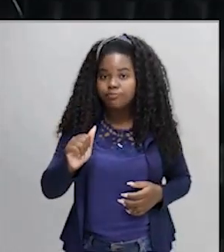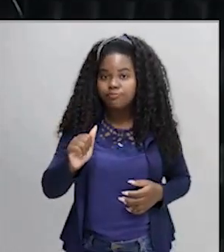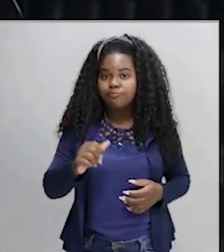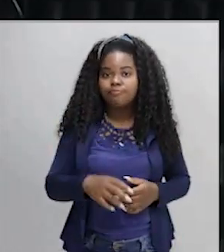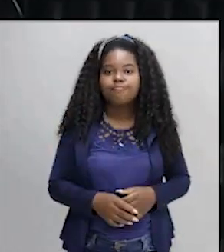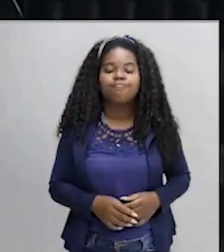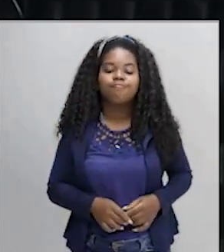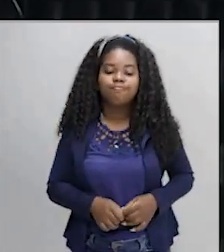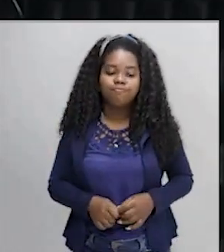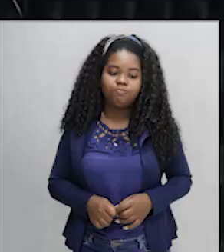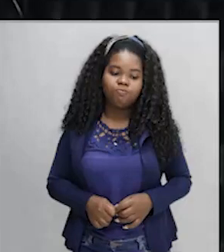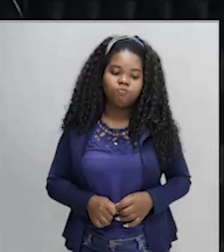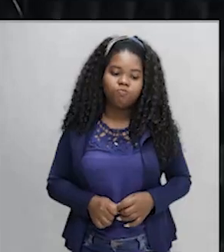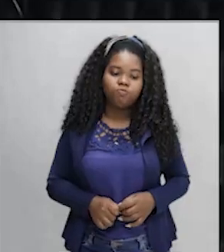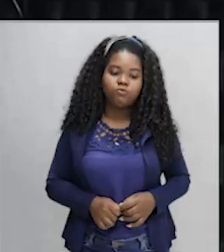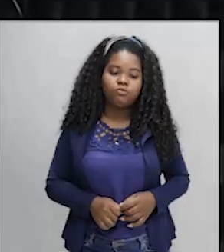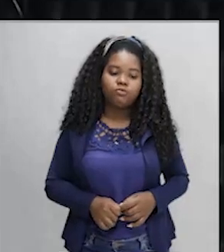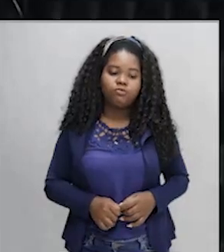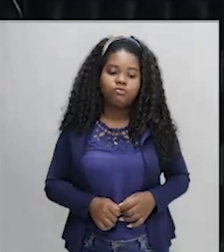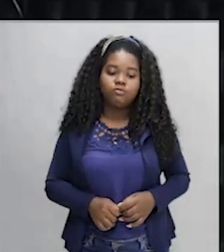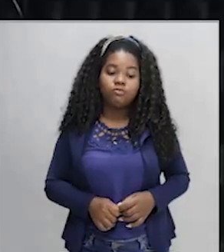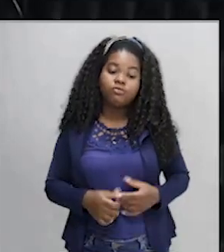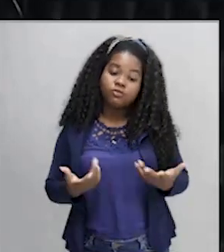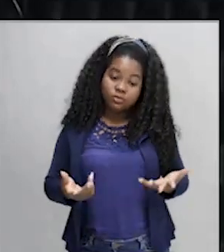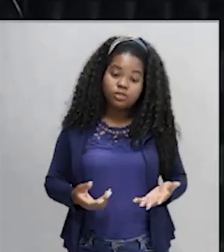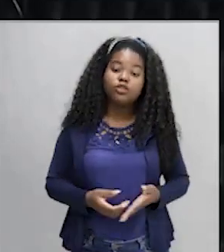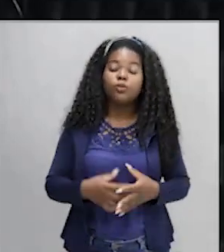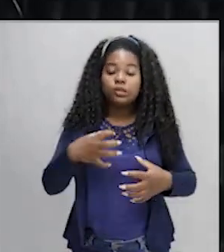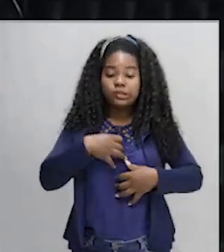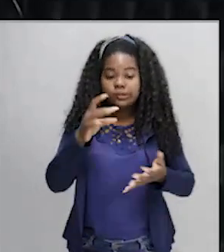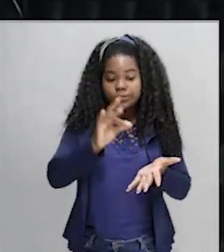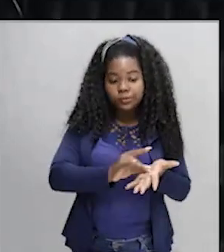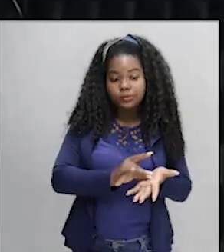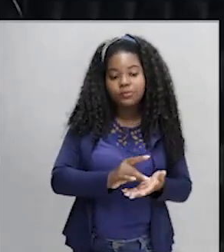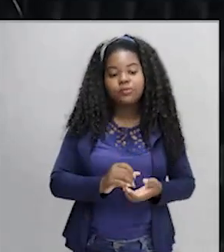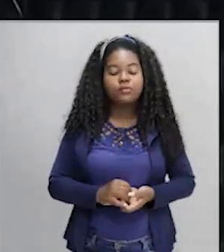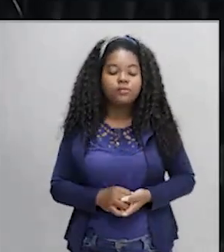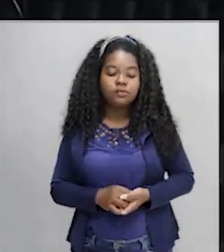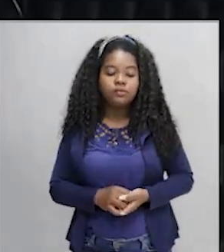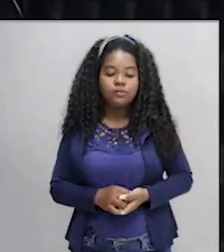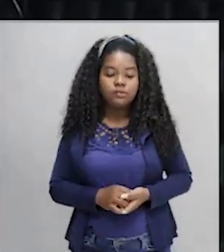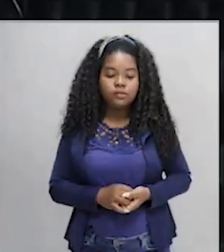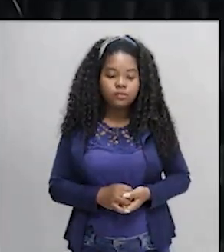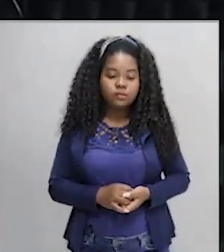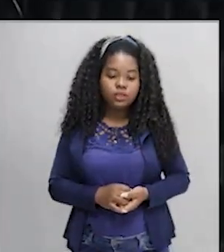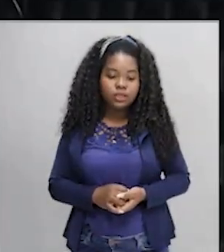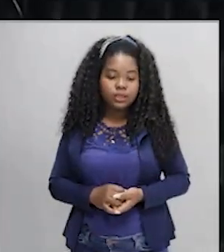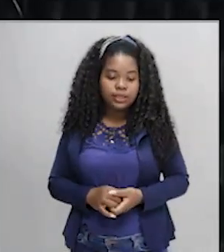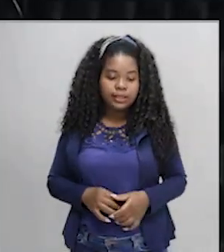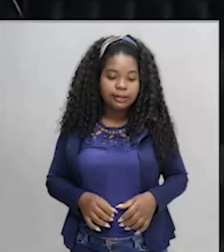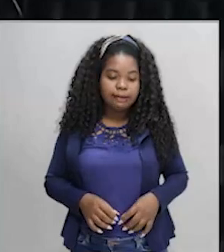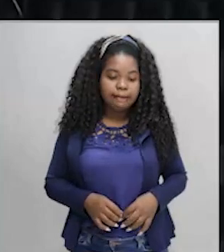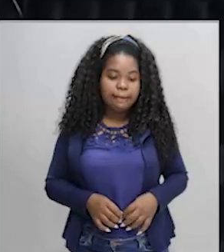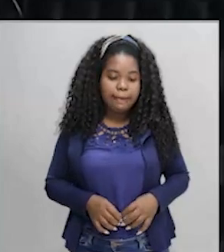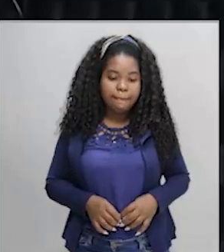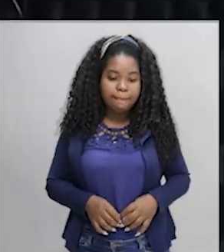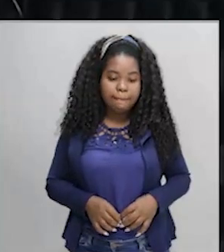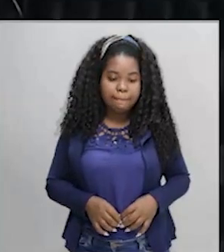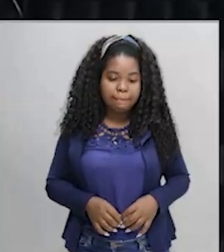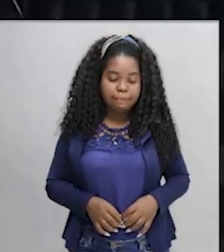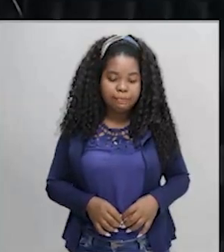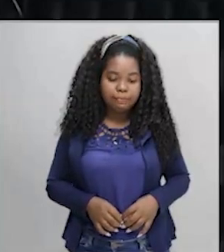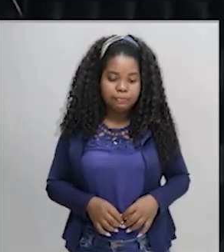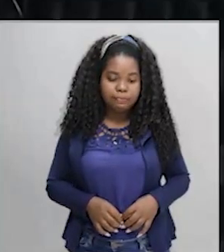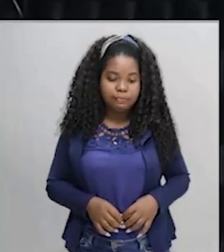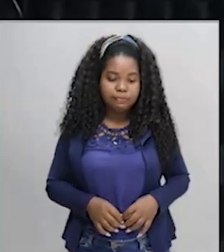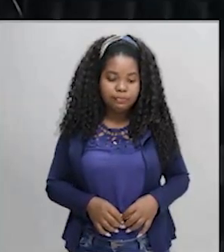Tá? Então, ele segue o sentido original. Look é o verbo olhar. She was walking across the street when